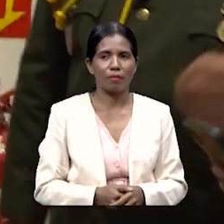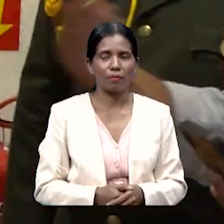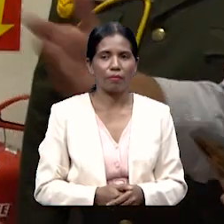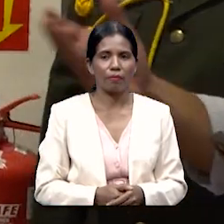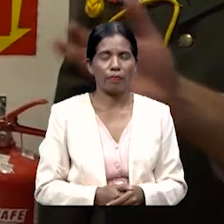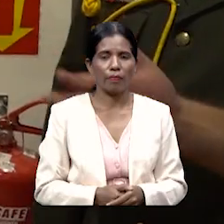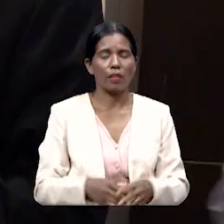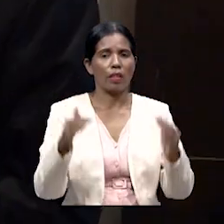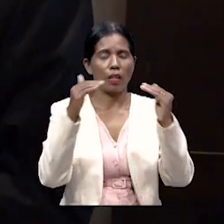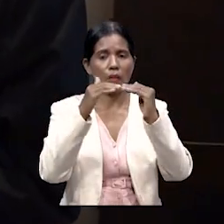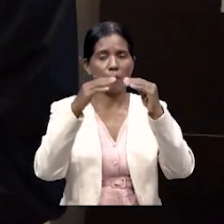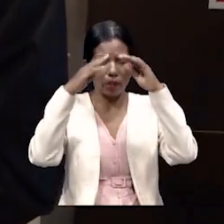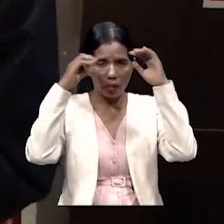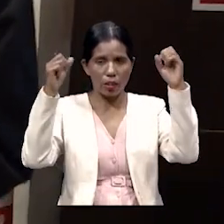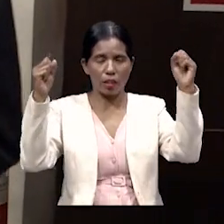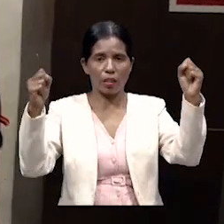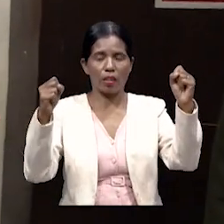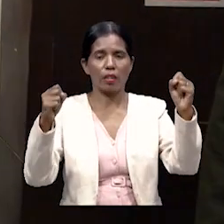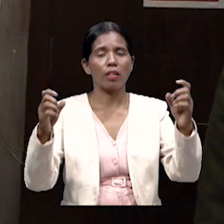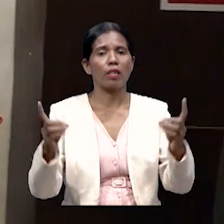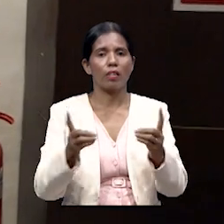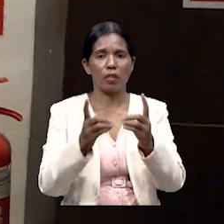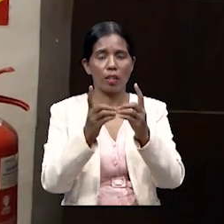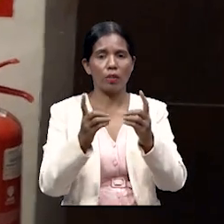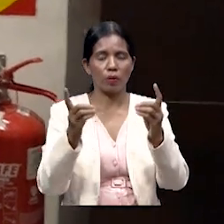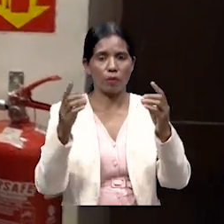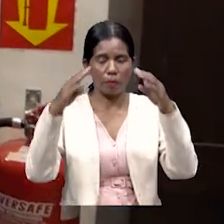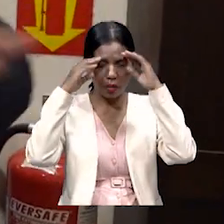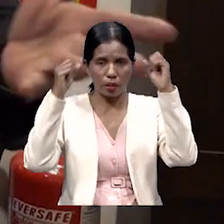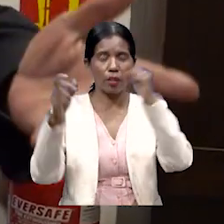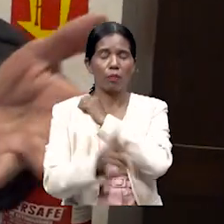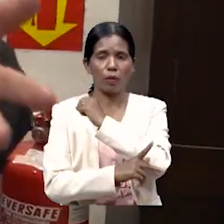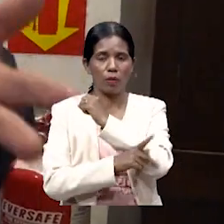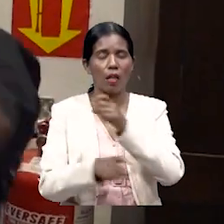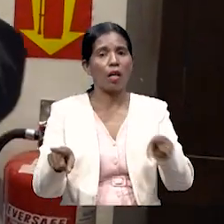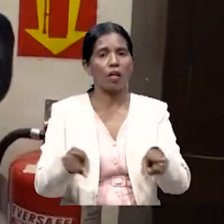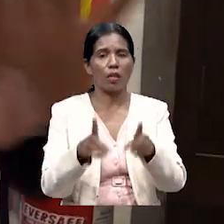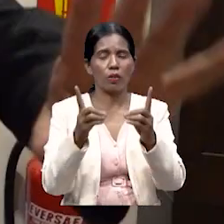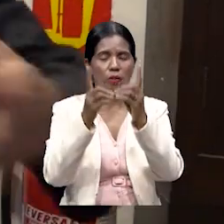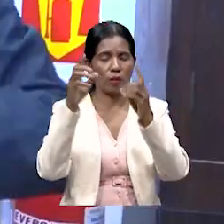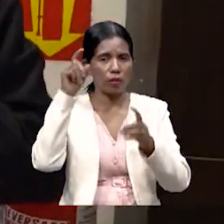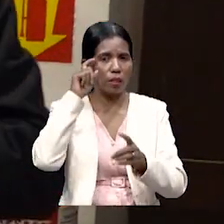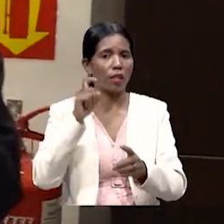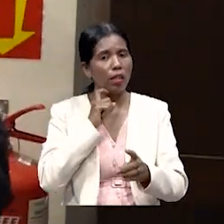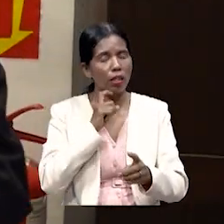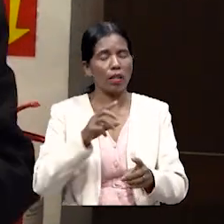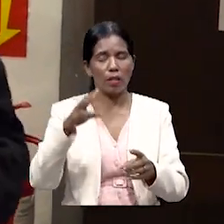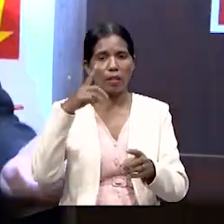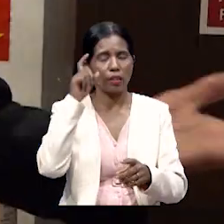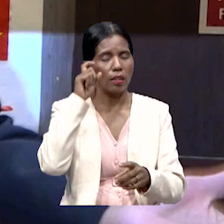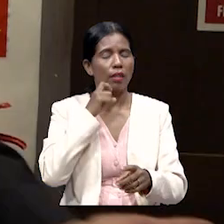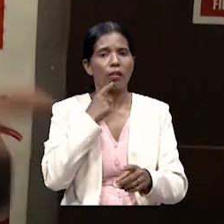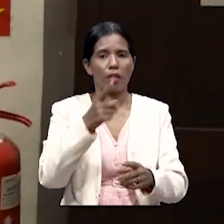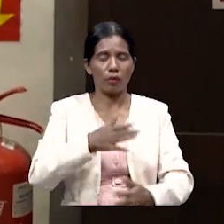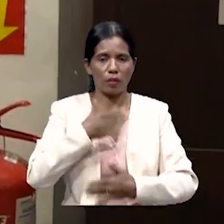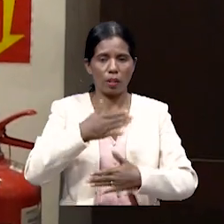Hafuin hasorumalu ho Presidente da República Portugal Marcelo Rebelo de Sousa, kairala senana Guzmão Hateten, Presidente da República Portugal ne contente,